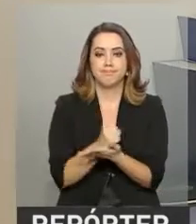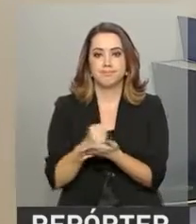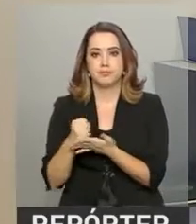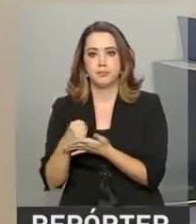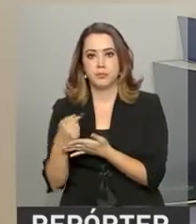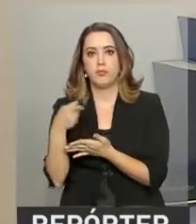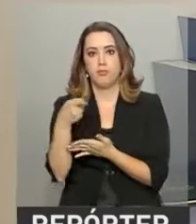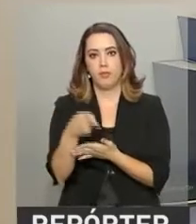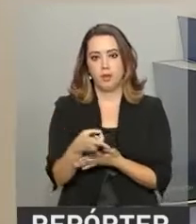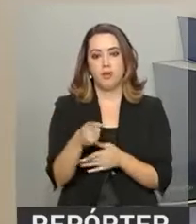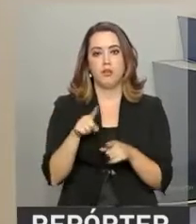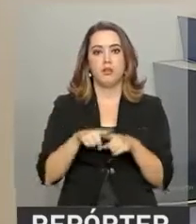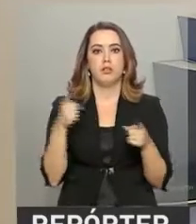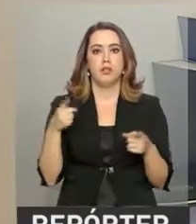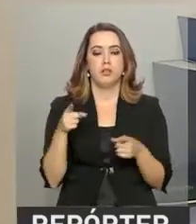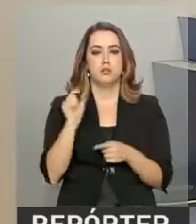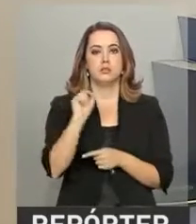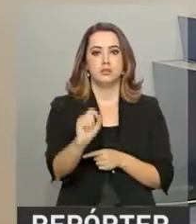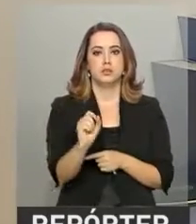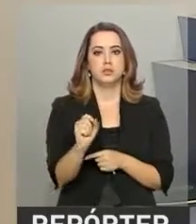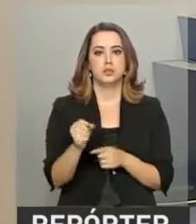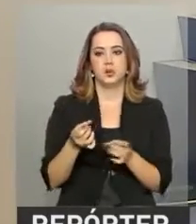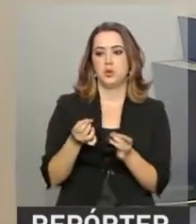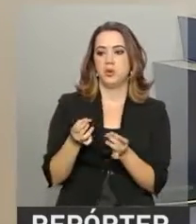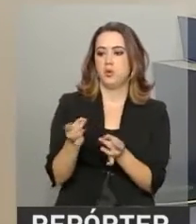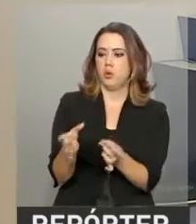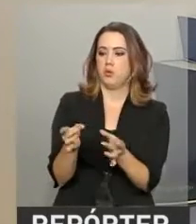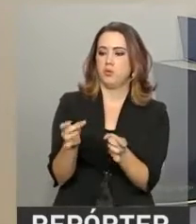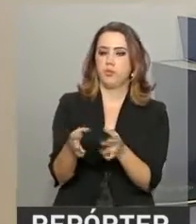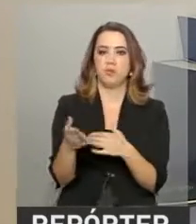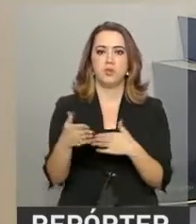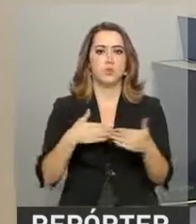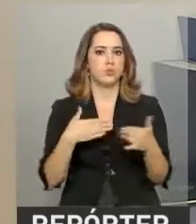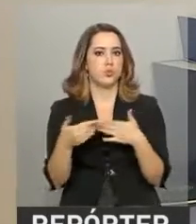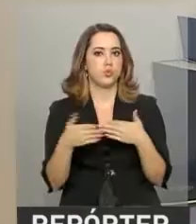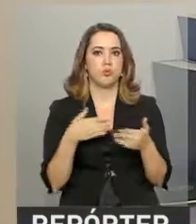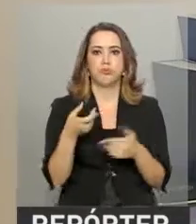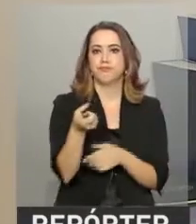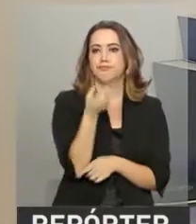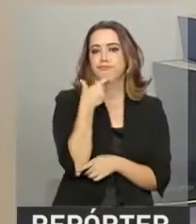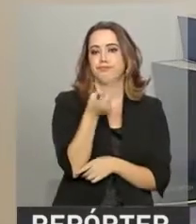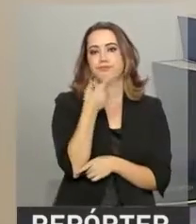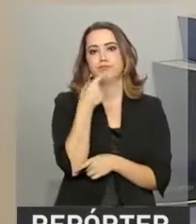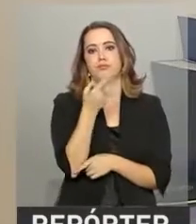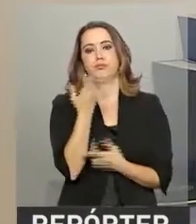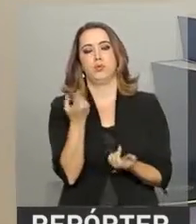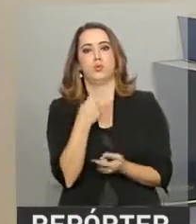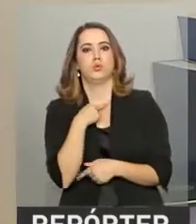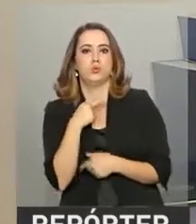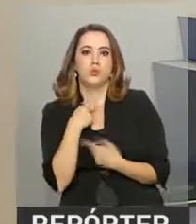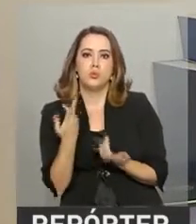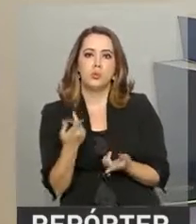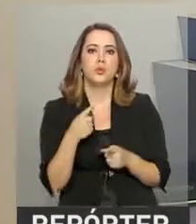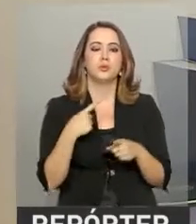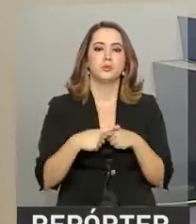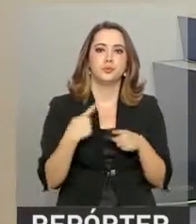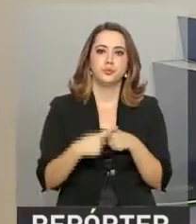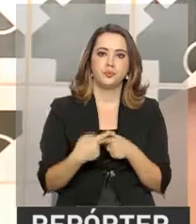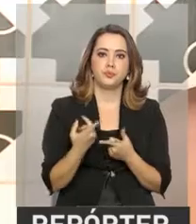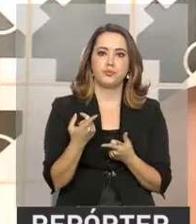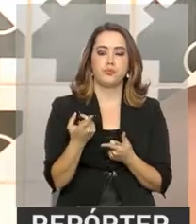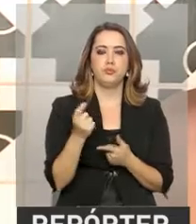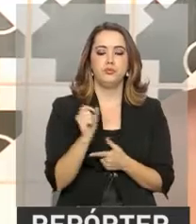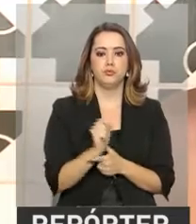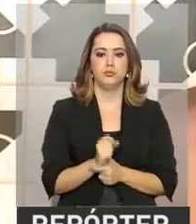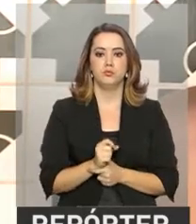e aí coloco meio de caminhos que não seria indicado e muitas vezes poderia ser ter ponto indicado